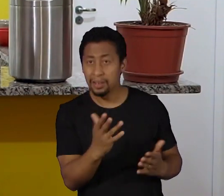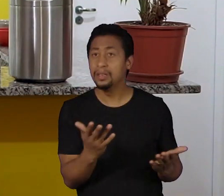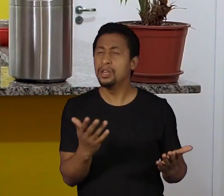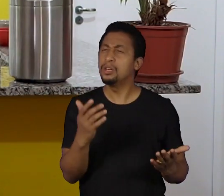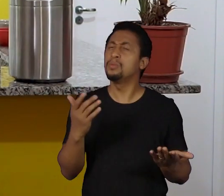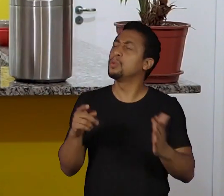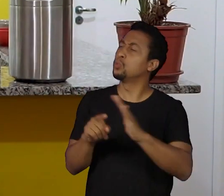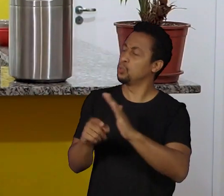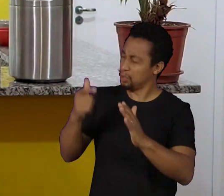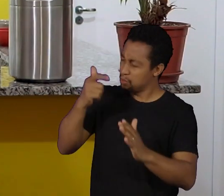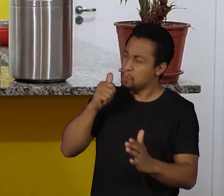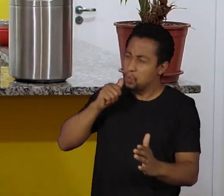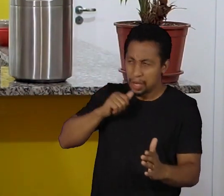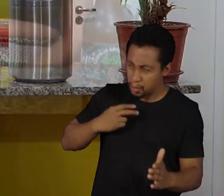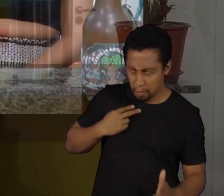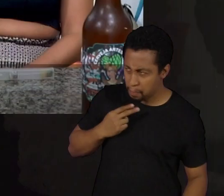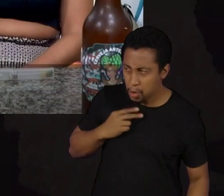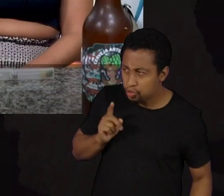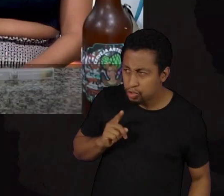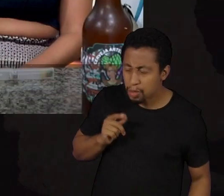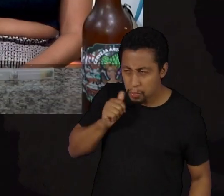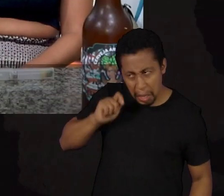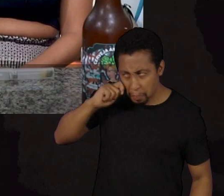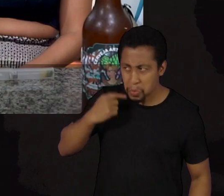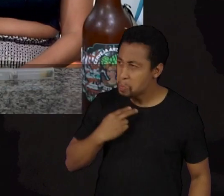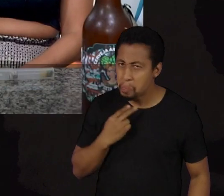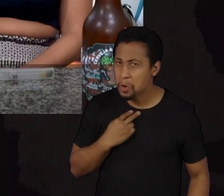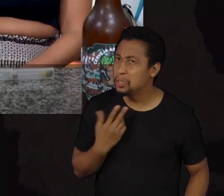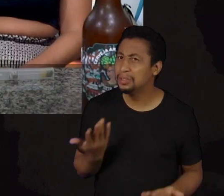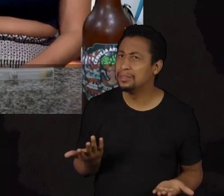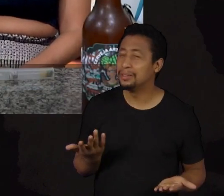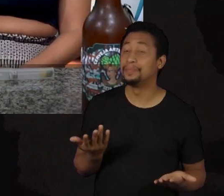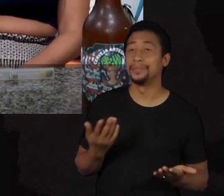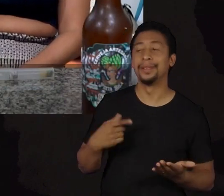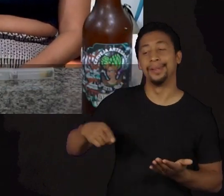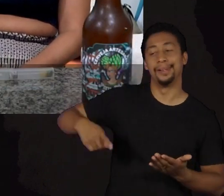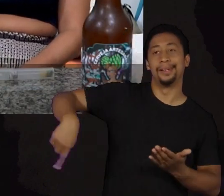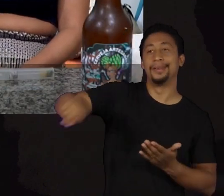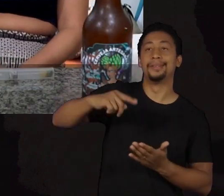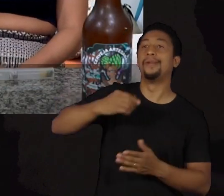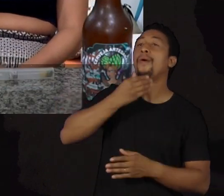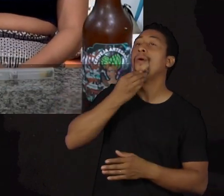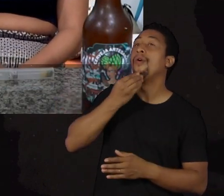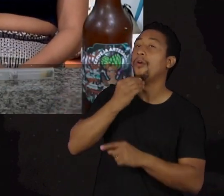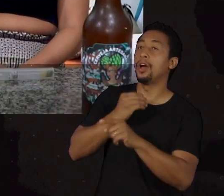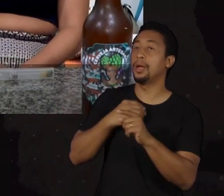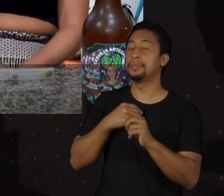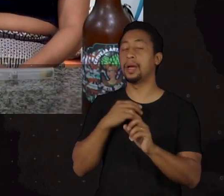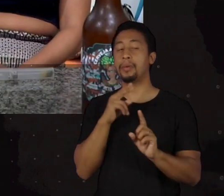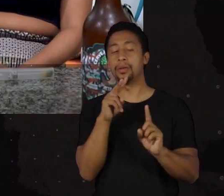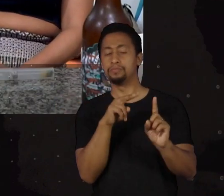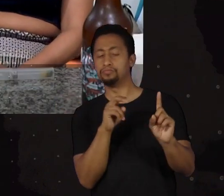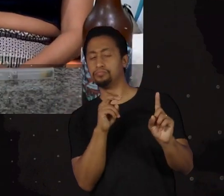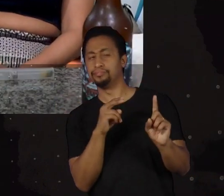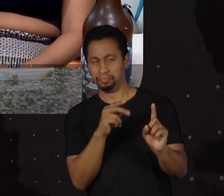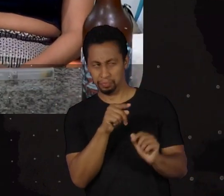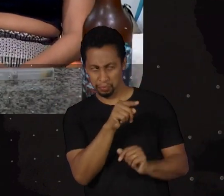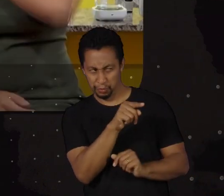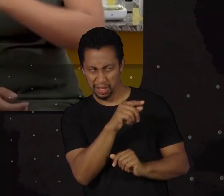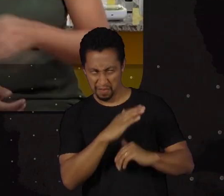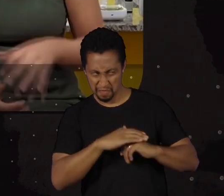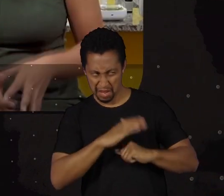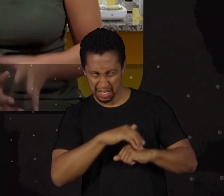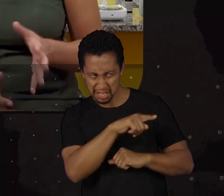de um espaço que vende cerveja artesanal? Quando eu falo para os homens, né, eles olham com um olhar de... Nossa, você faz